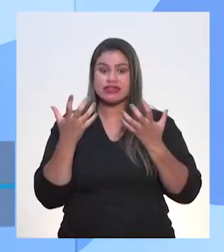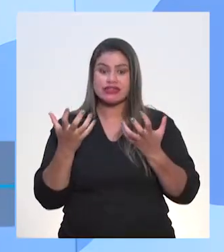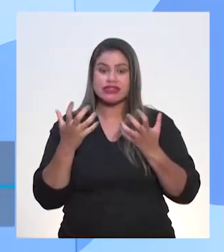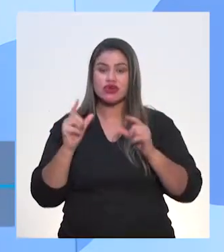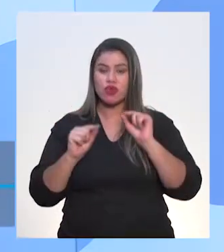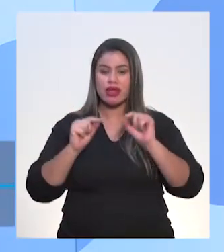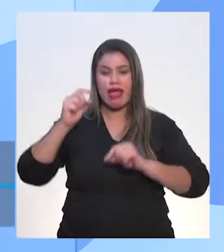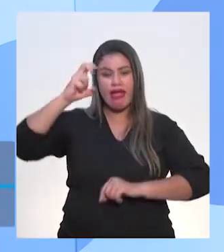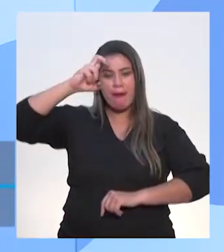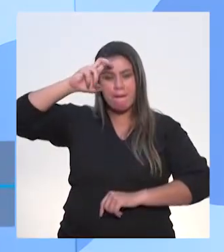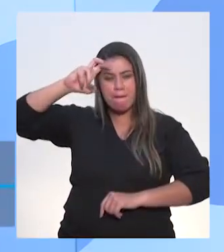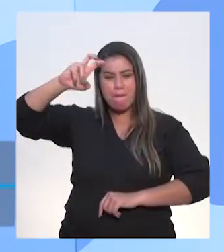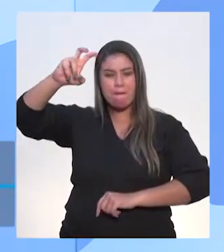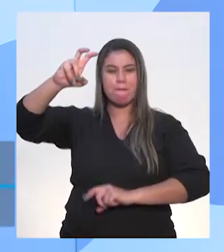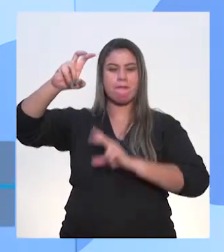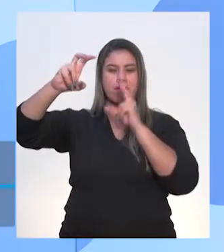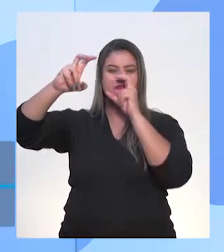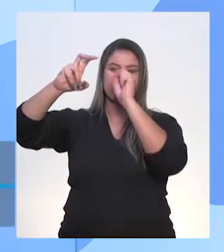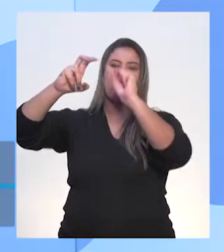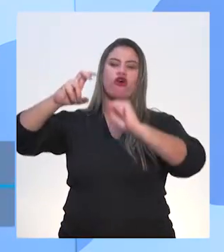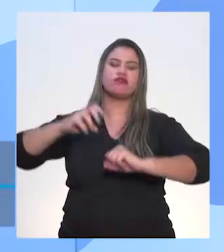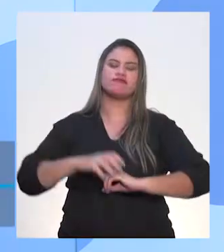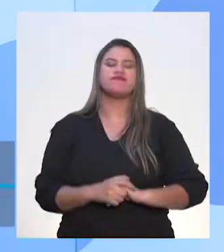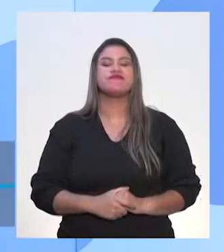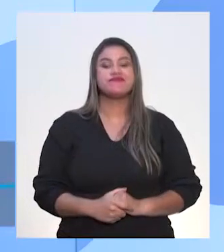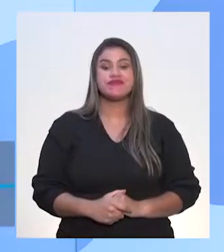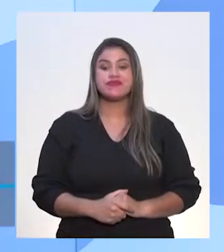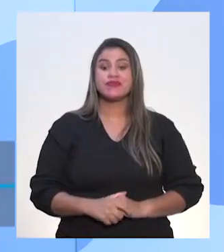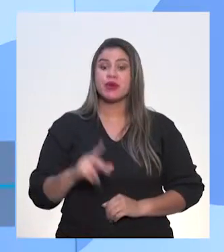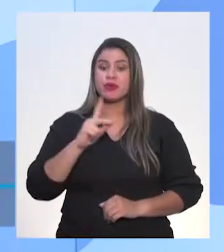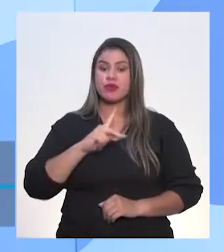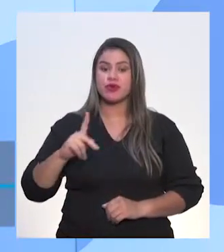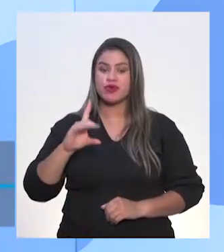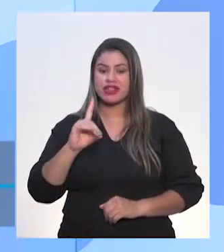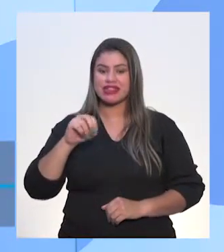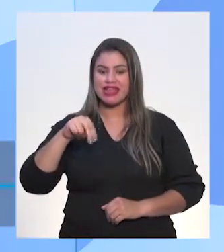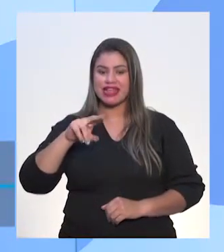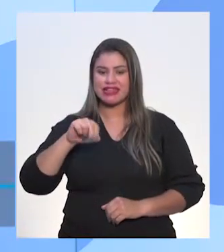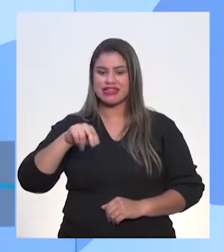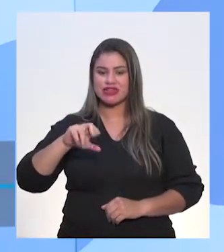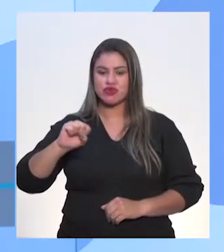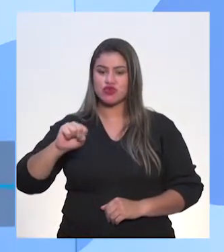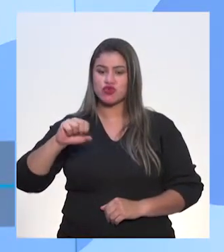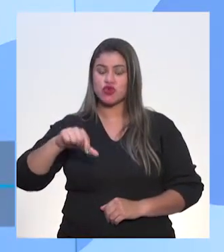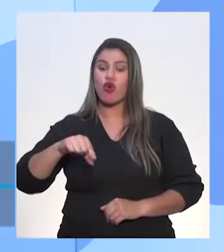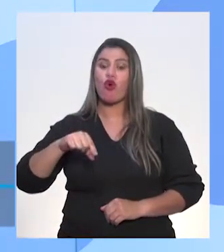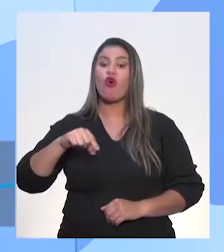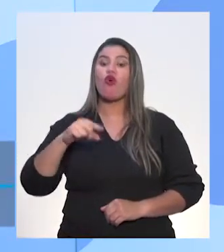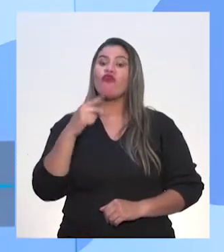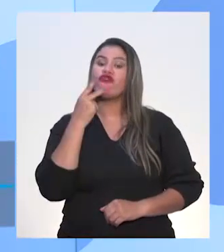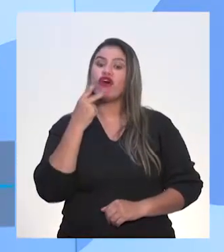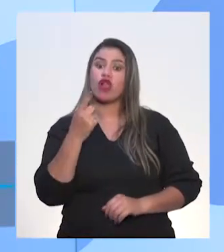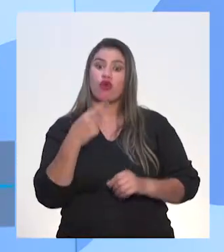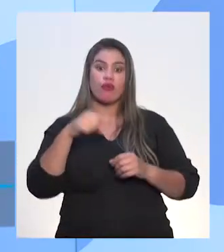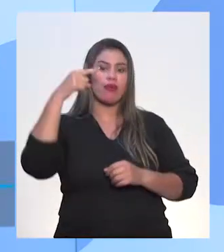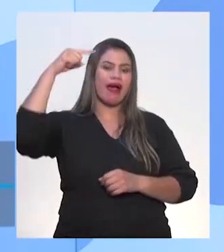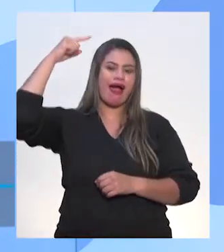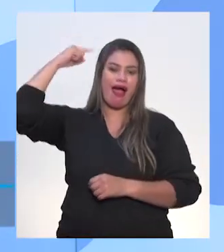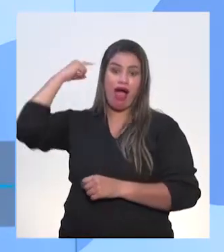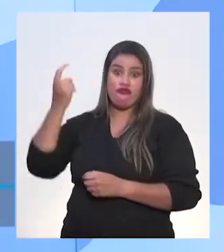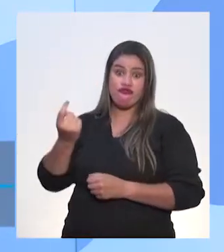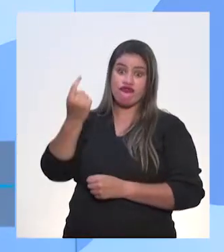queria ter o poder da sabedoria a o professor Denílson disse que gostaria de voltar no tempo a